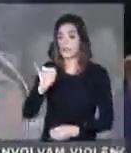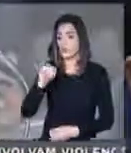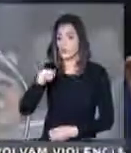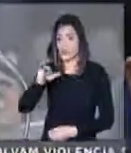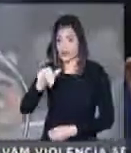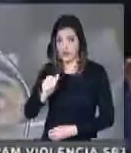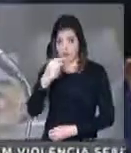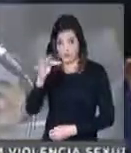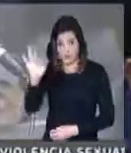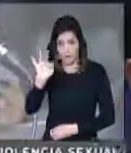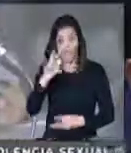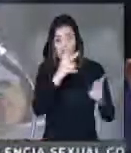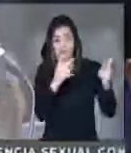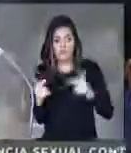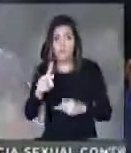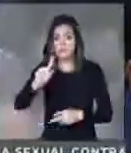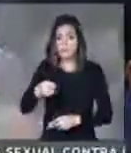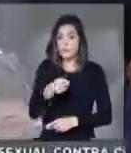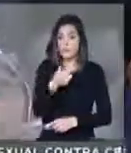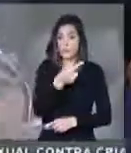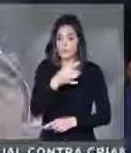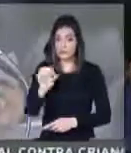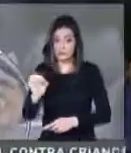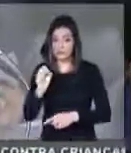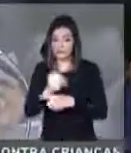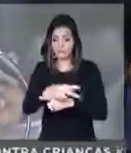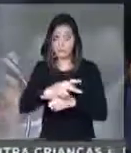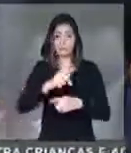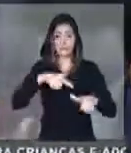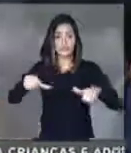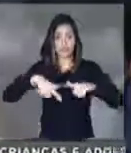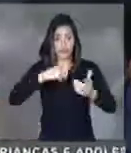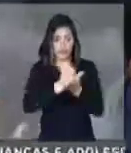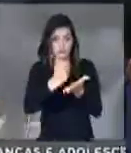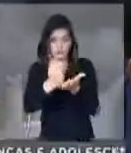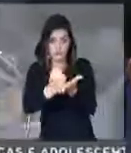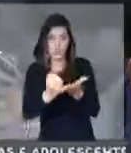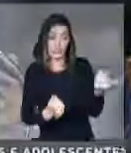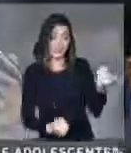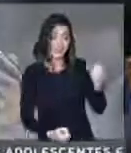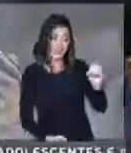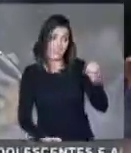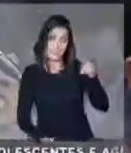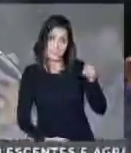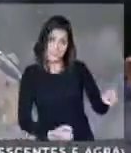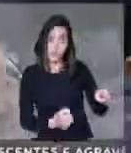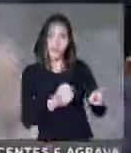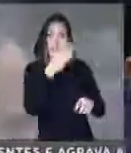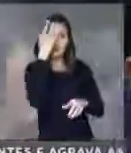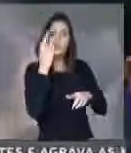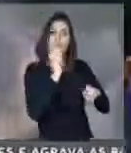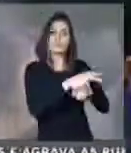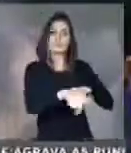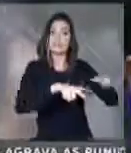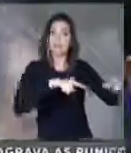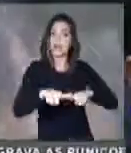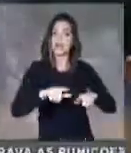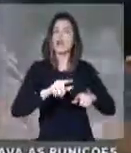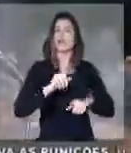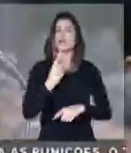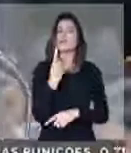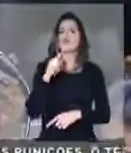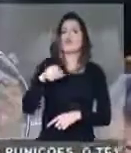setor que gera 1.700 empregos diretos e mais de 10 mil indiretos, com faturamento de